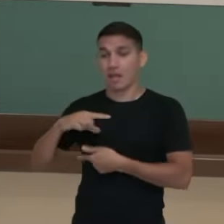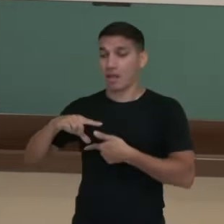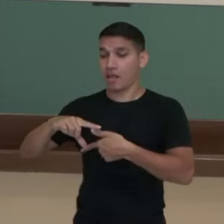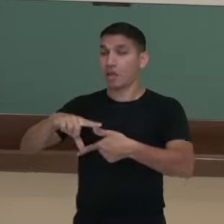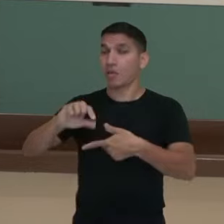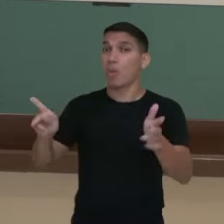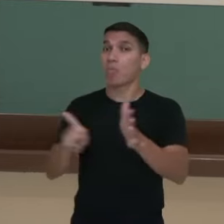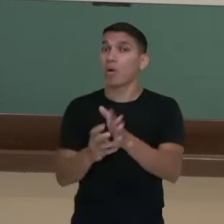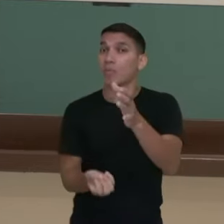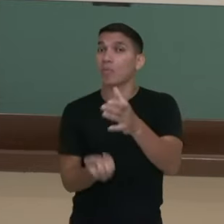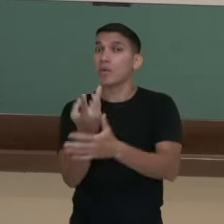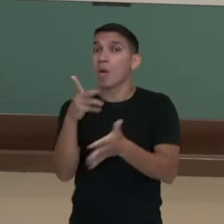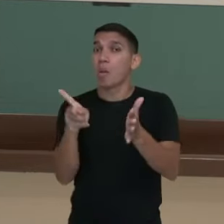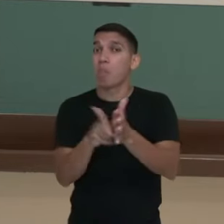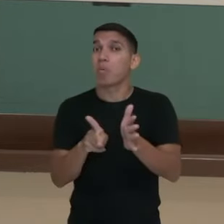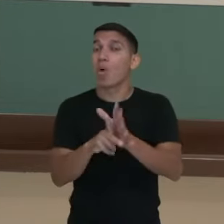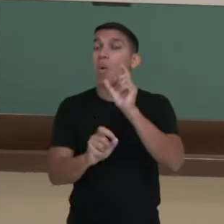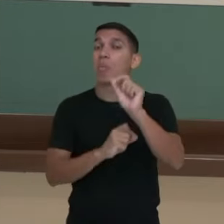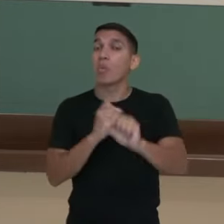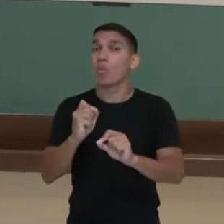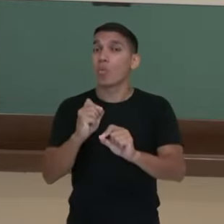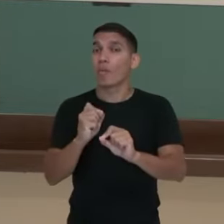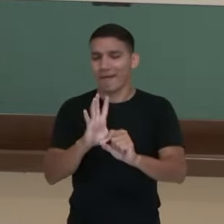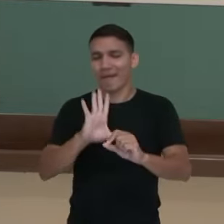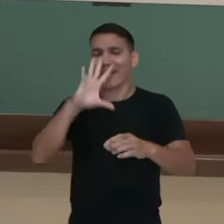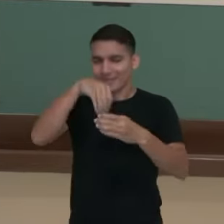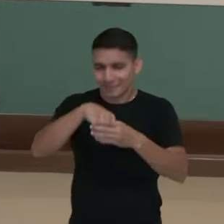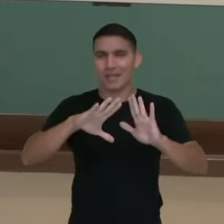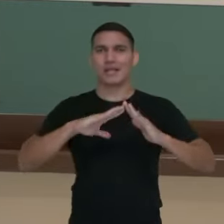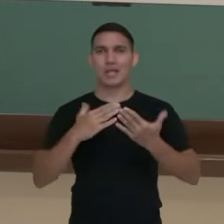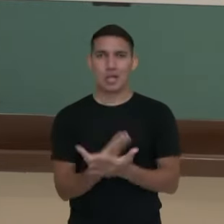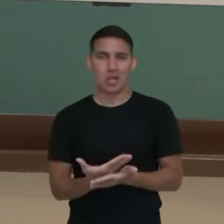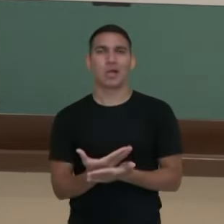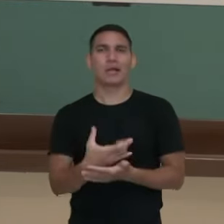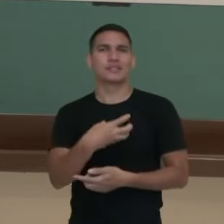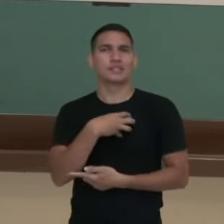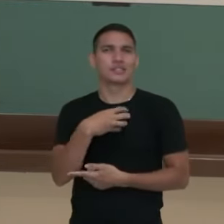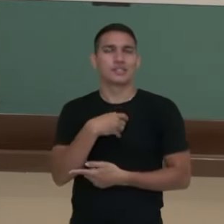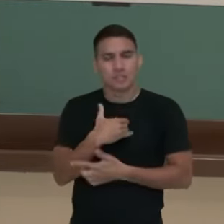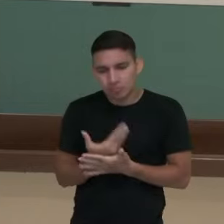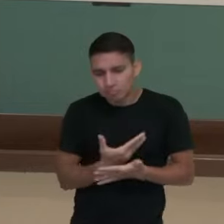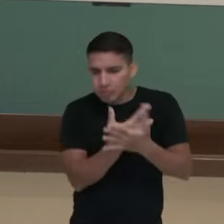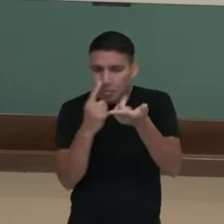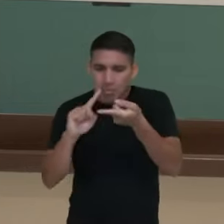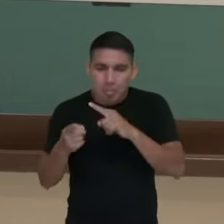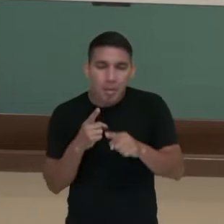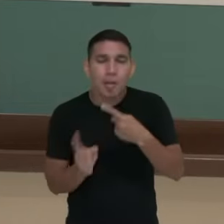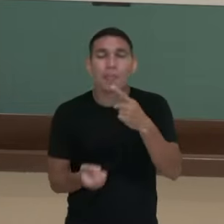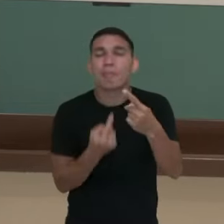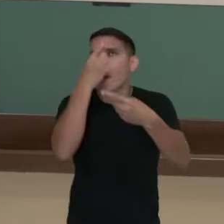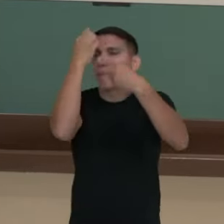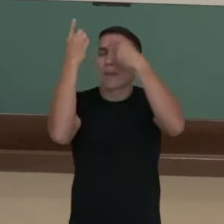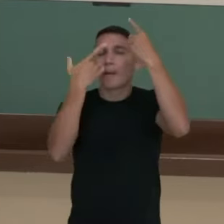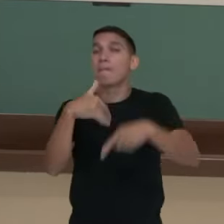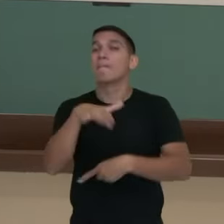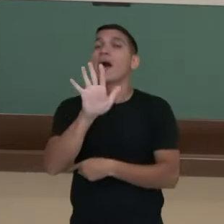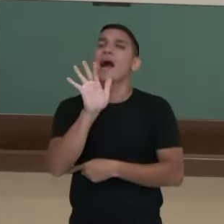origem na academia, na escola, O maior exemplo das danças clássicas, com certeza, é